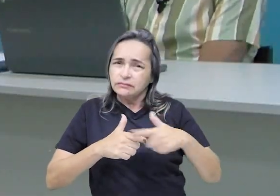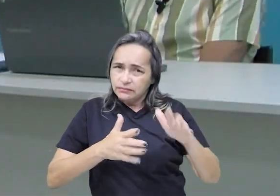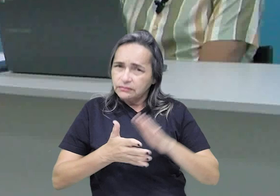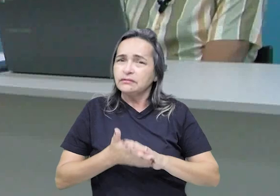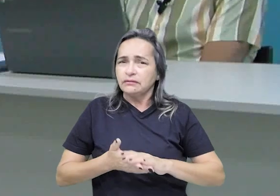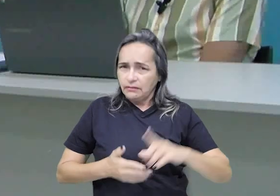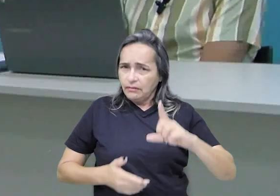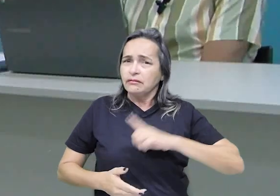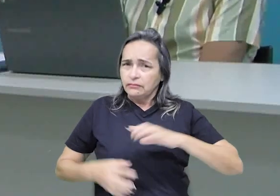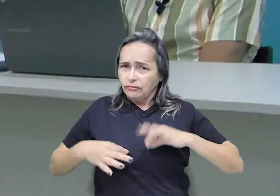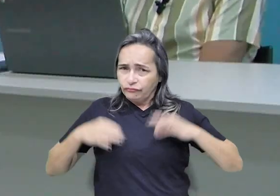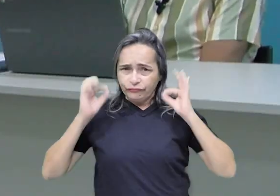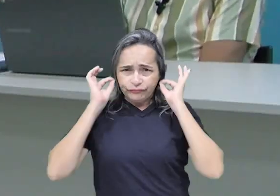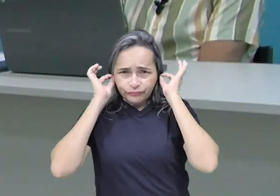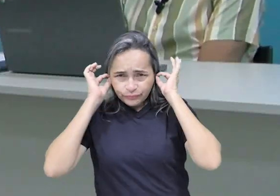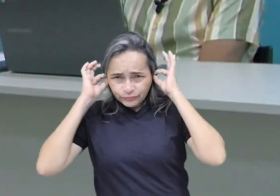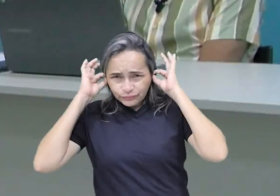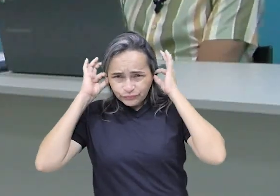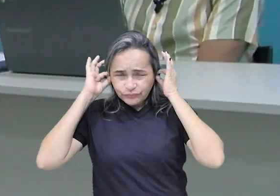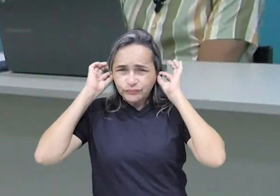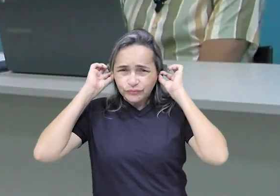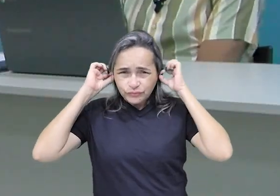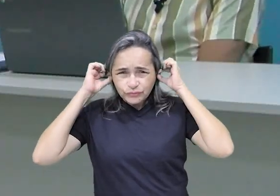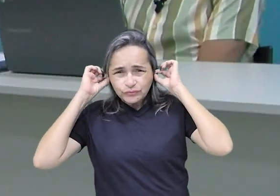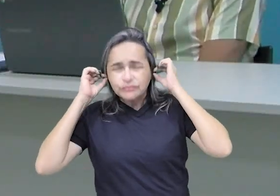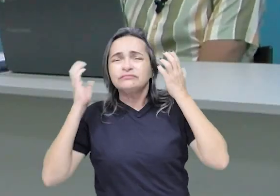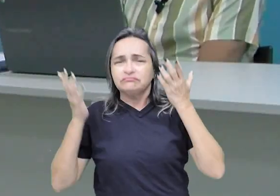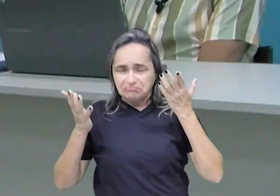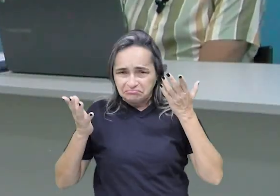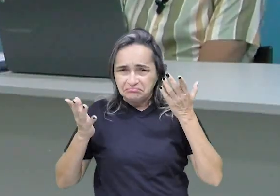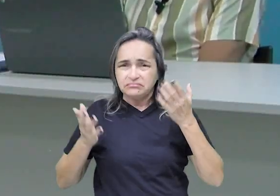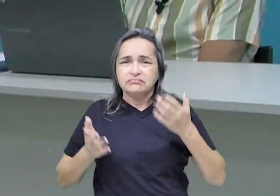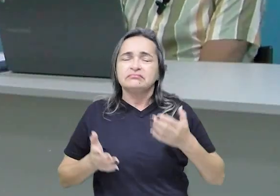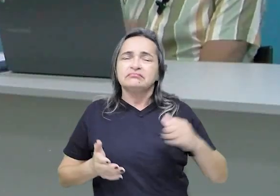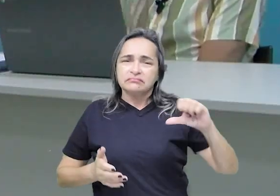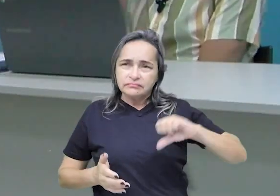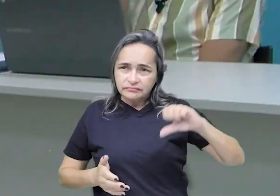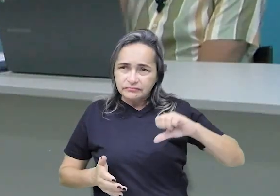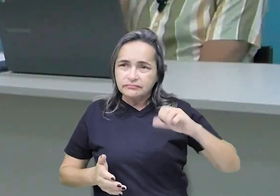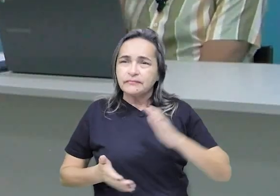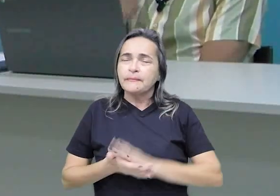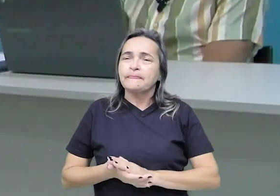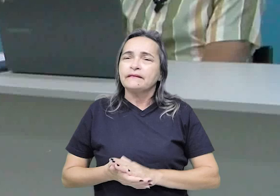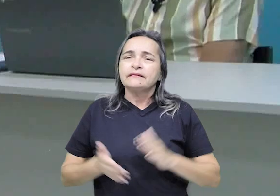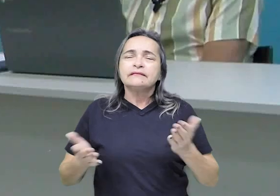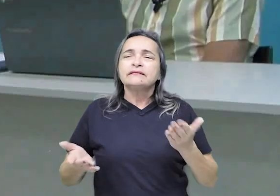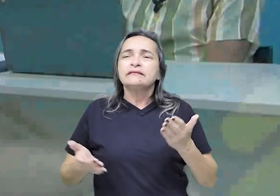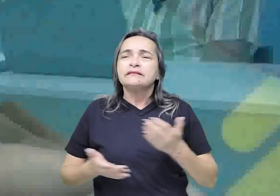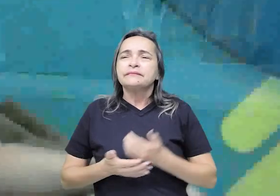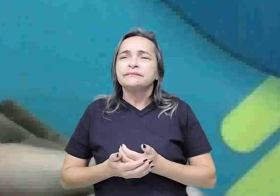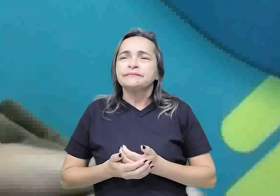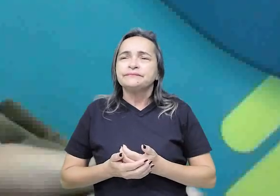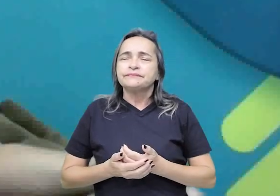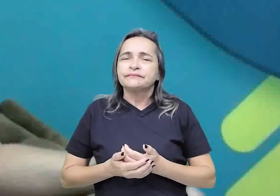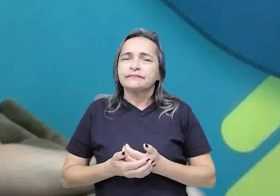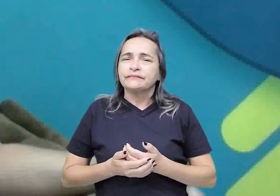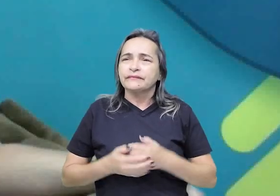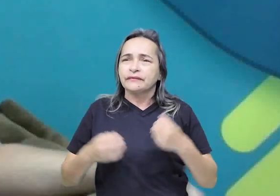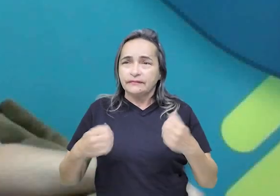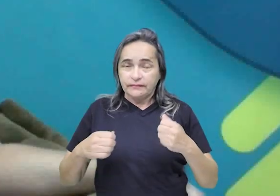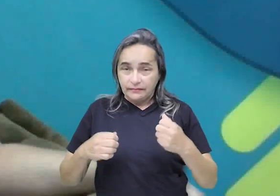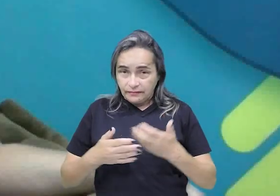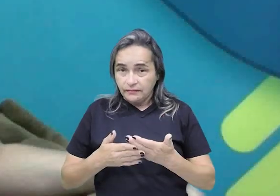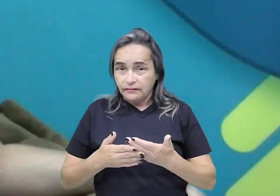trauma, né? Então, assim, é interessante que não seja usado por mais de 2 horas durante o dia e numa intensidade que